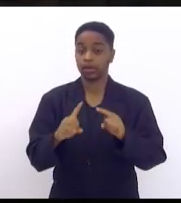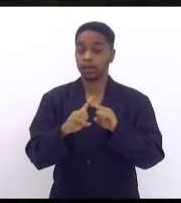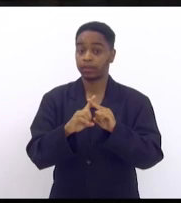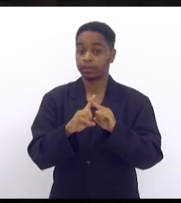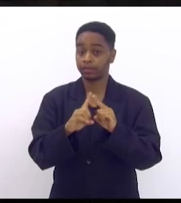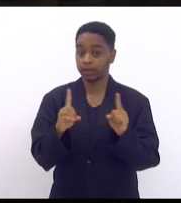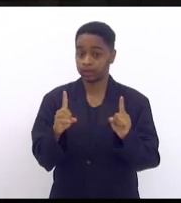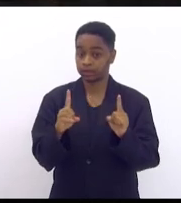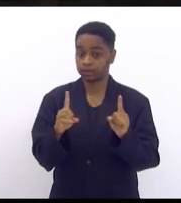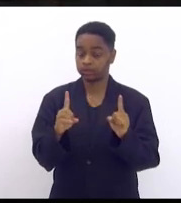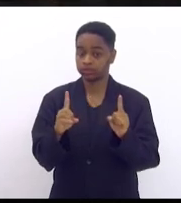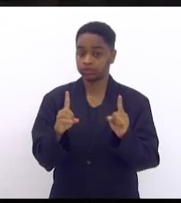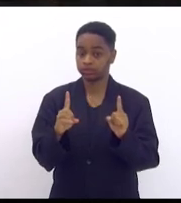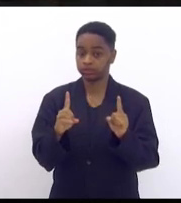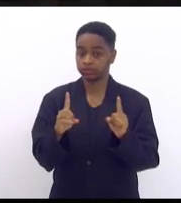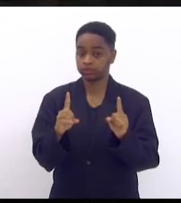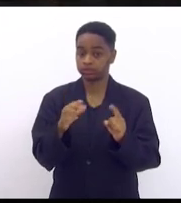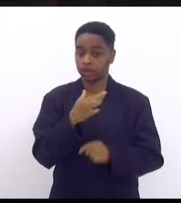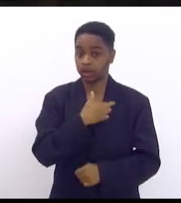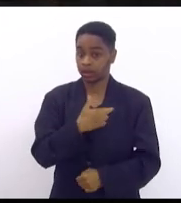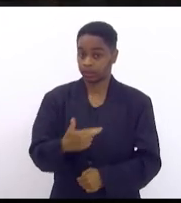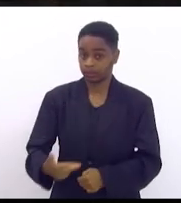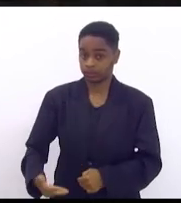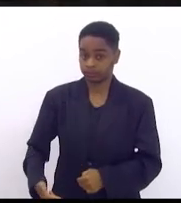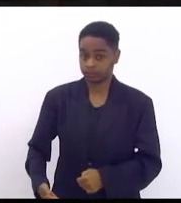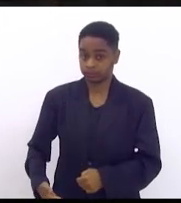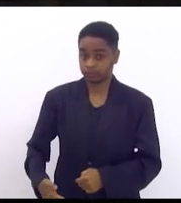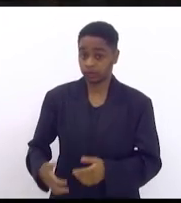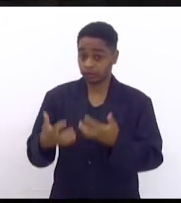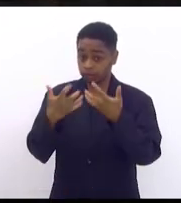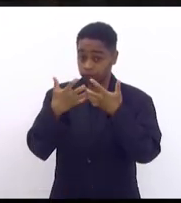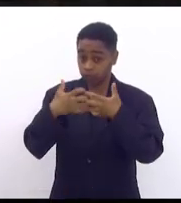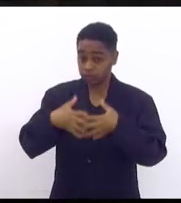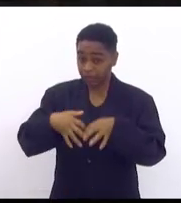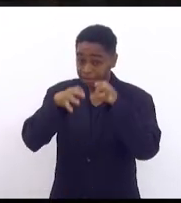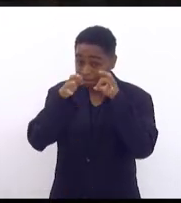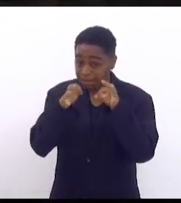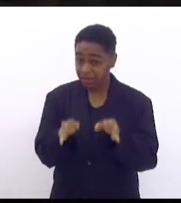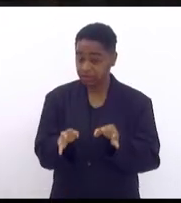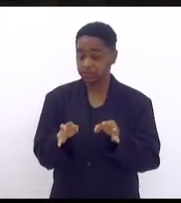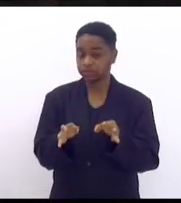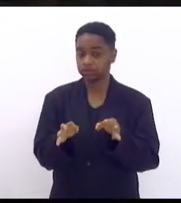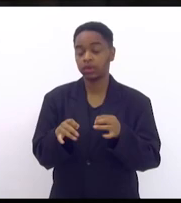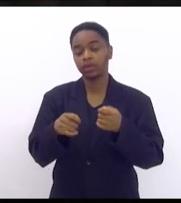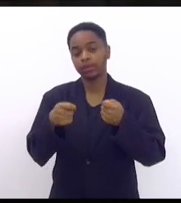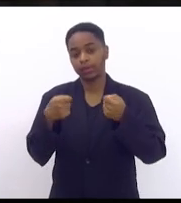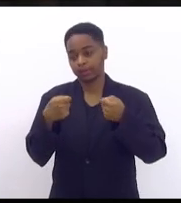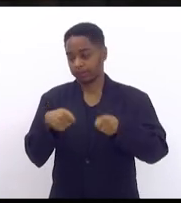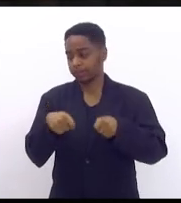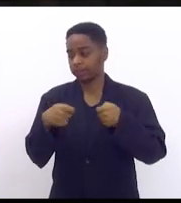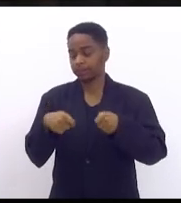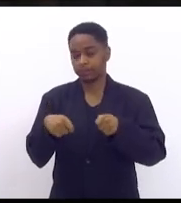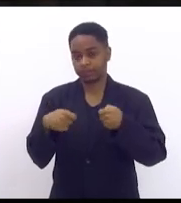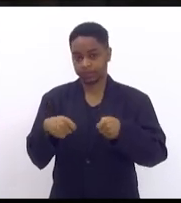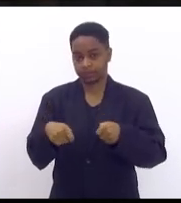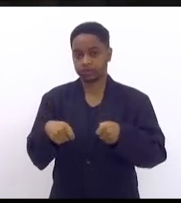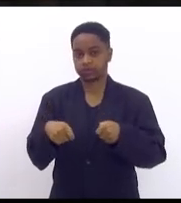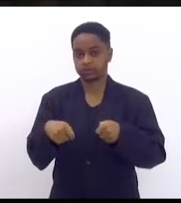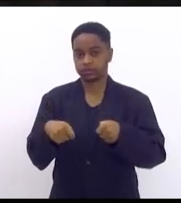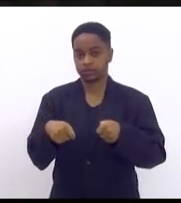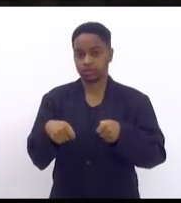República, para funcionar a contento, ela necessita